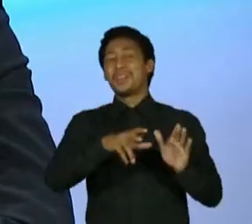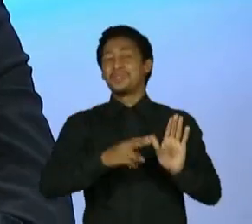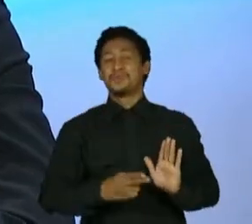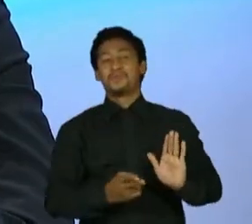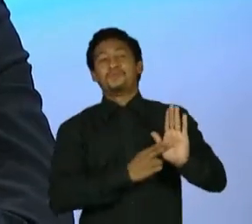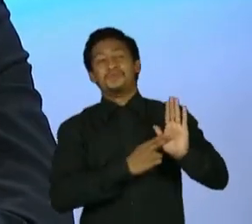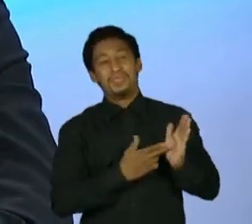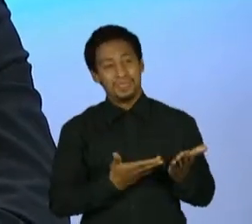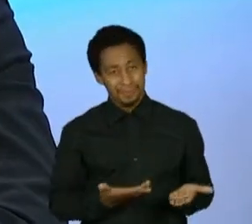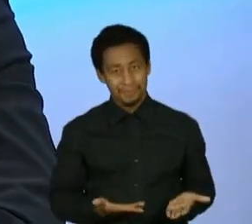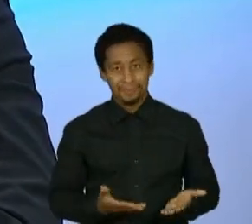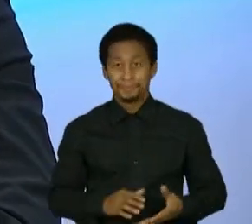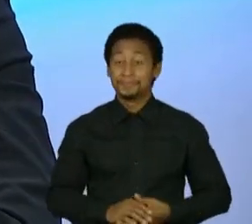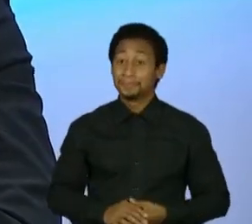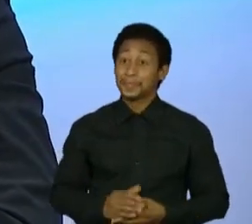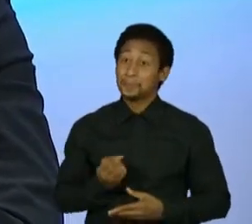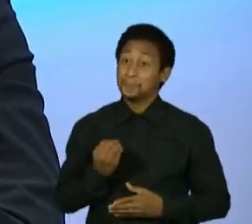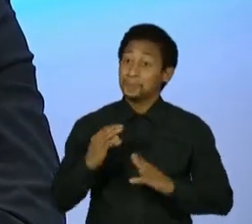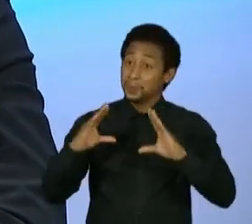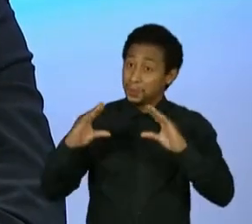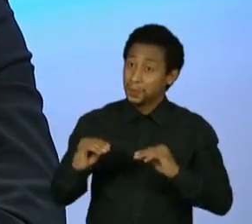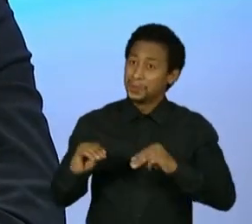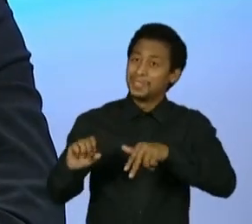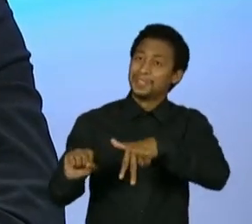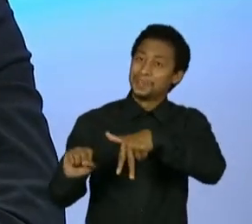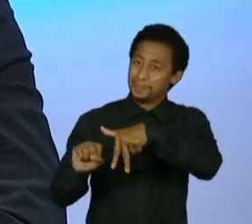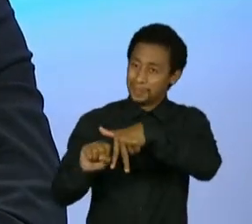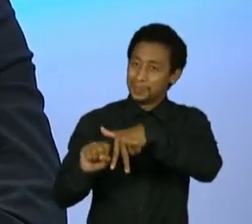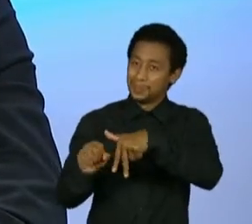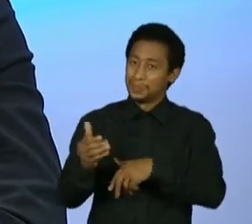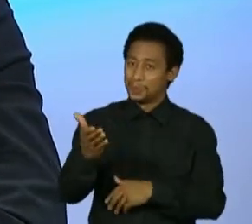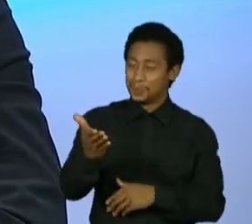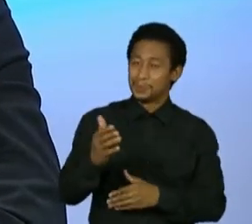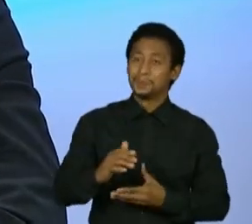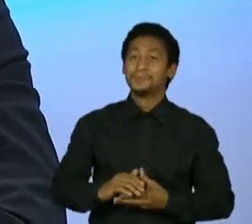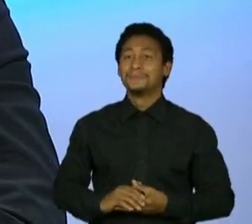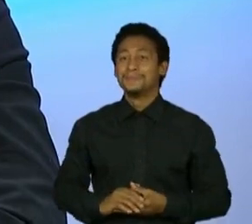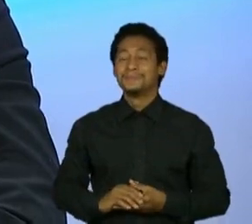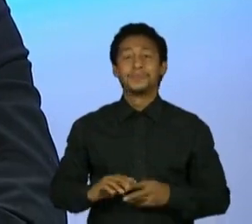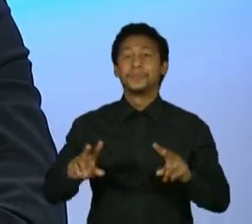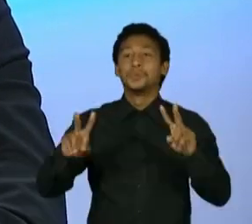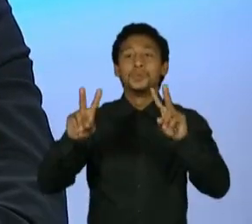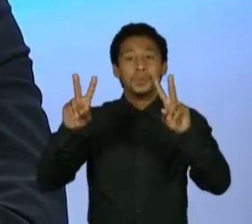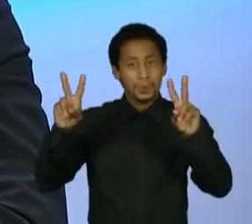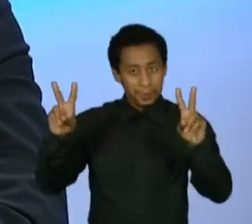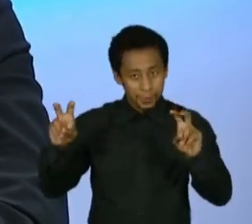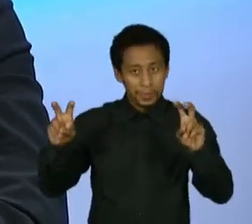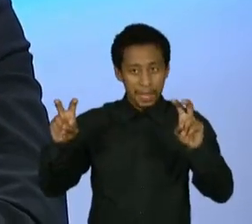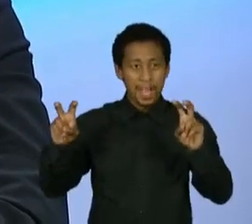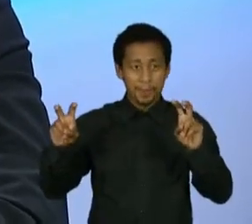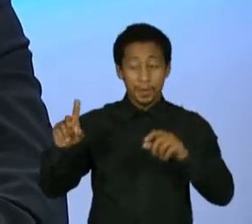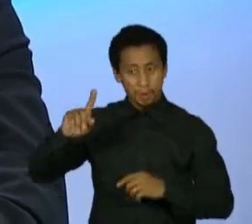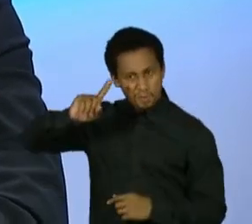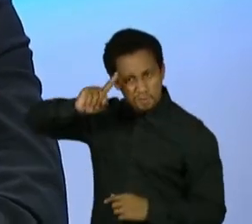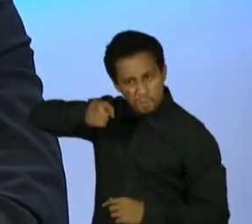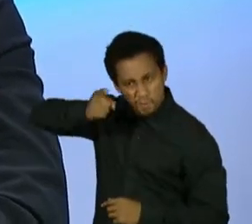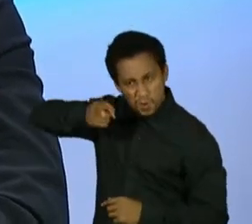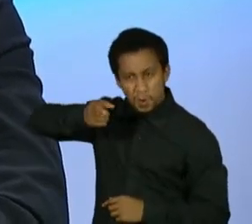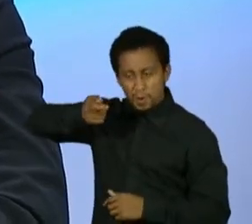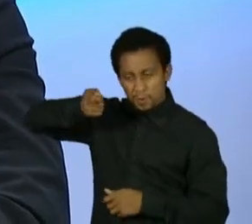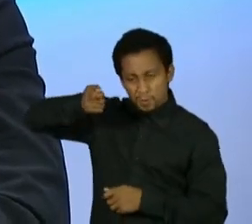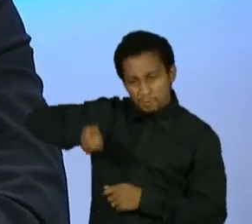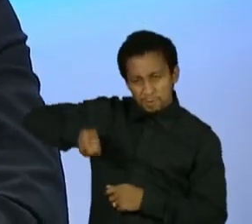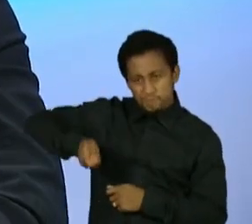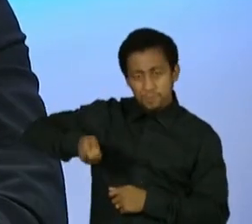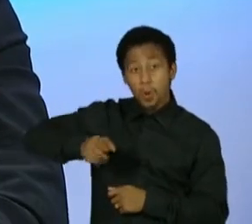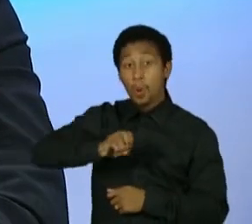Boa noite baixador boa noite retomando um pouco o tema da questão de autoritarismo e democracia